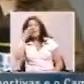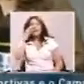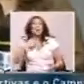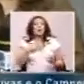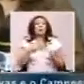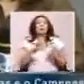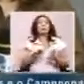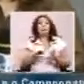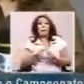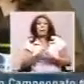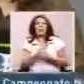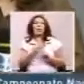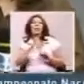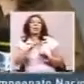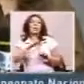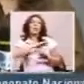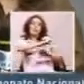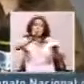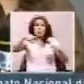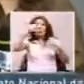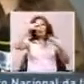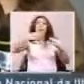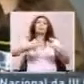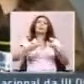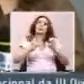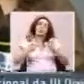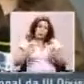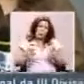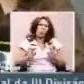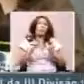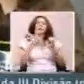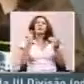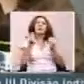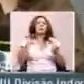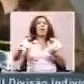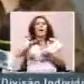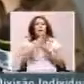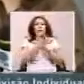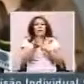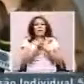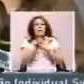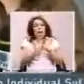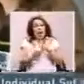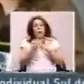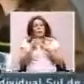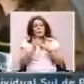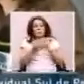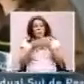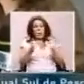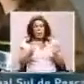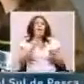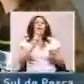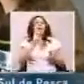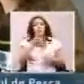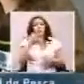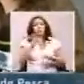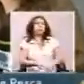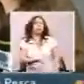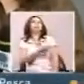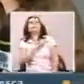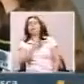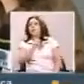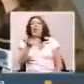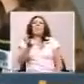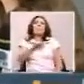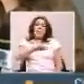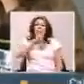que o bom senso impere. Como disse uma das tuas convidadas, psicóloga, tem que haver limites, respeito pela